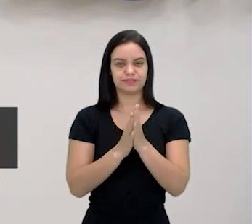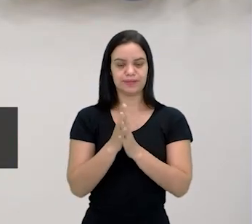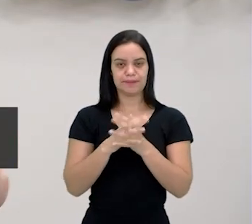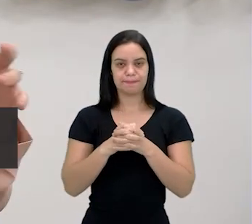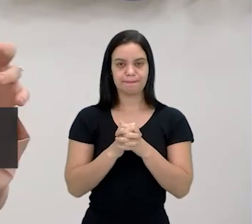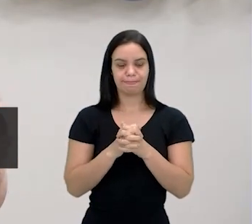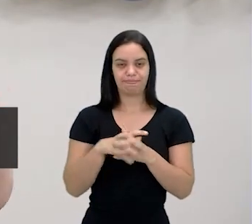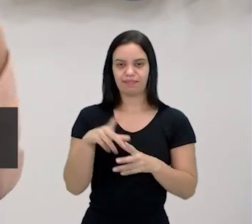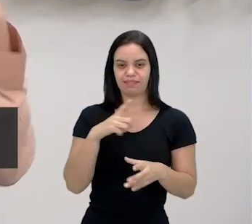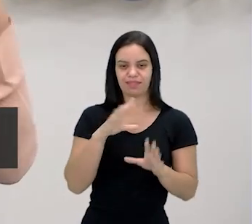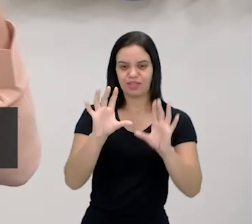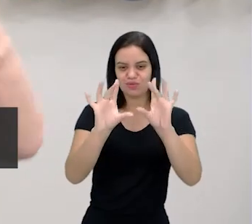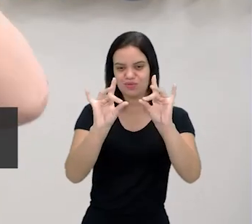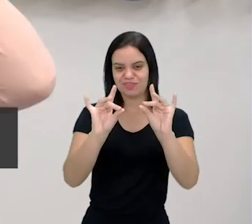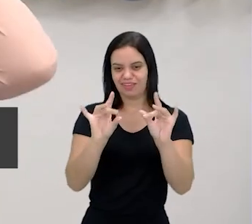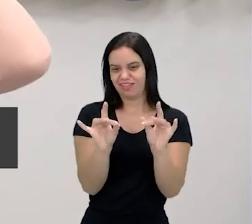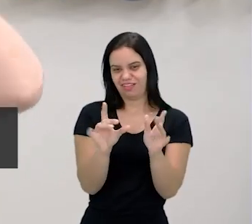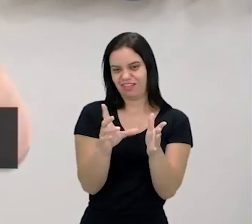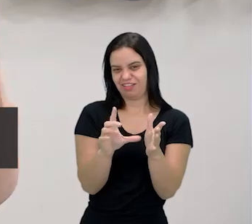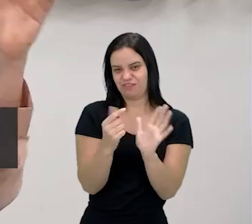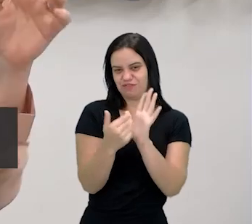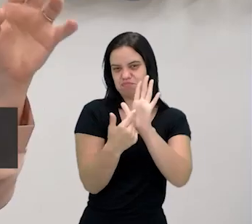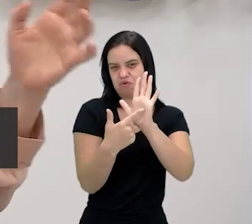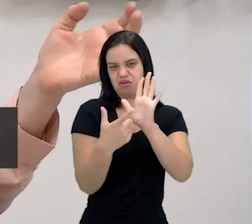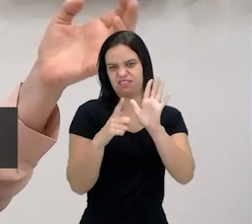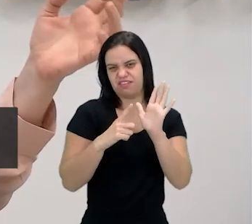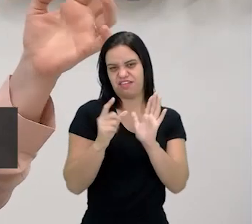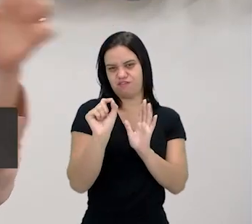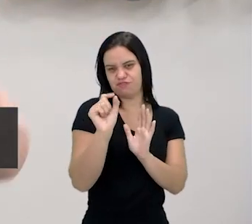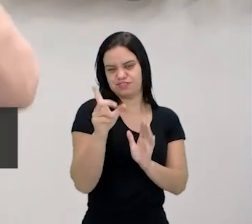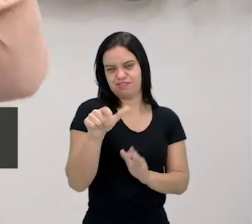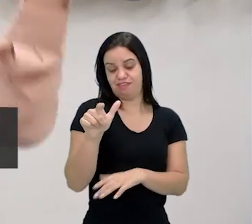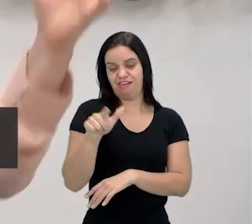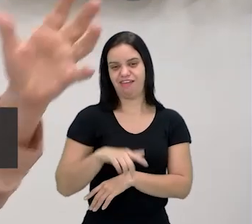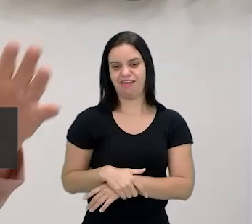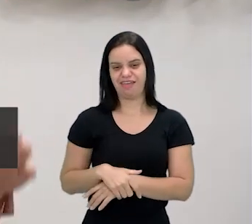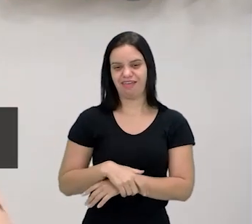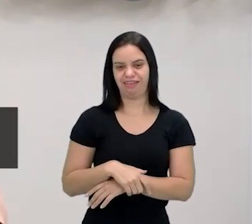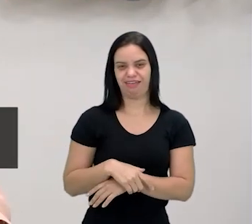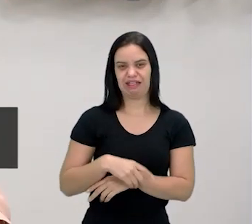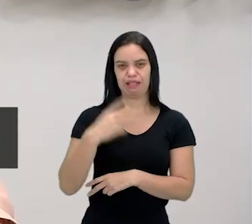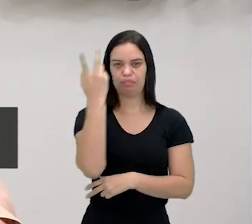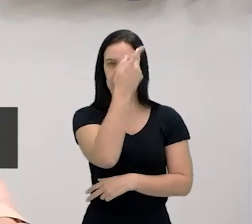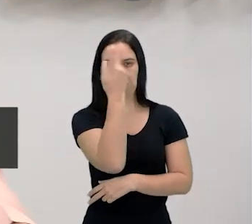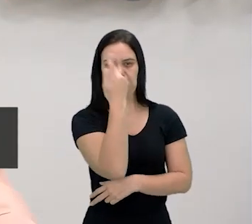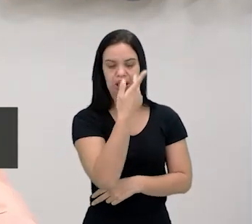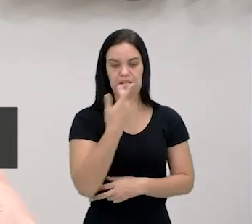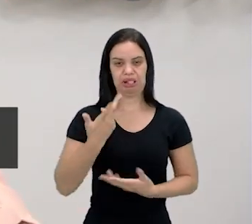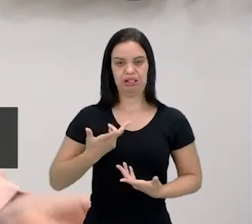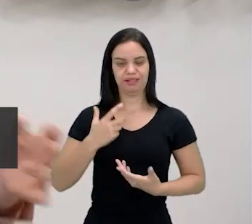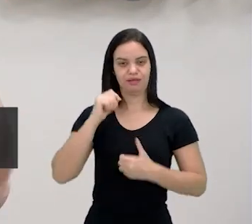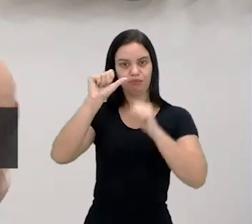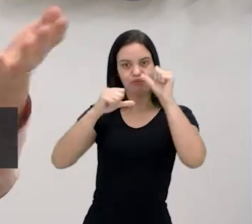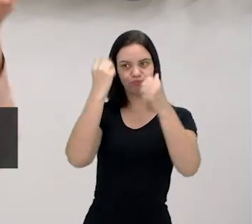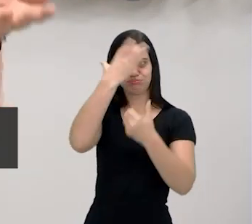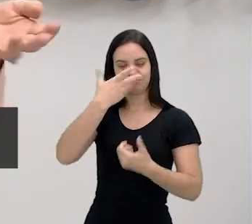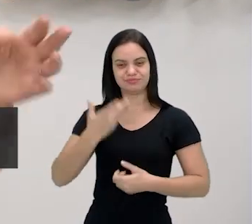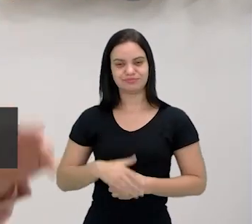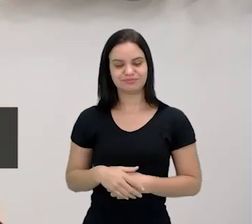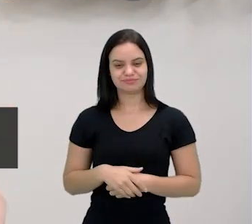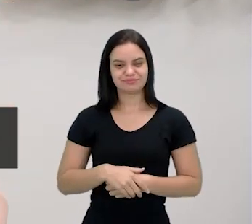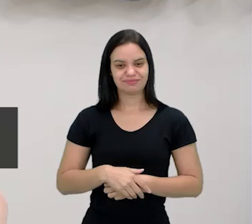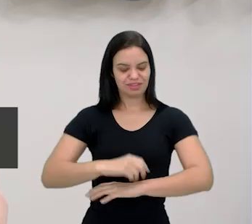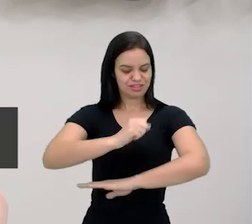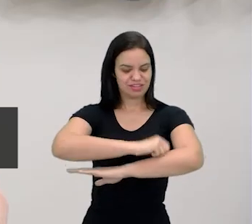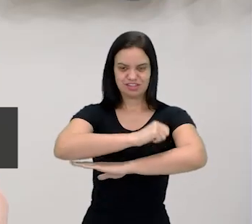coloca uma descrição, você adianta quem você é, você corrompe quem você é, porque é um monte de filtro, um monte de maquiagem. E a Aurélia não, tinha só ela e ela para